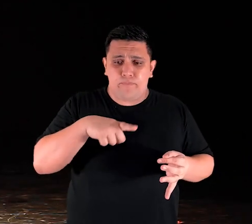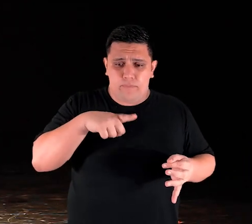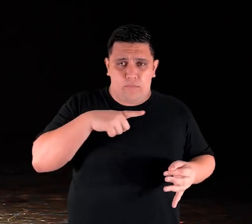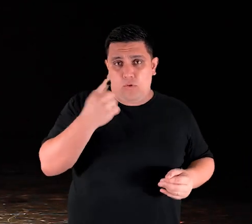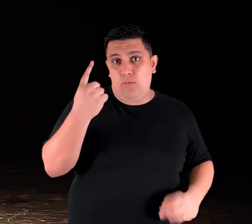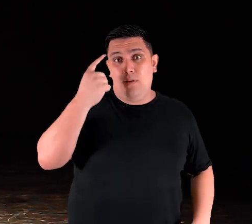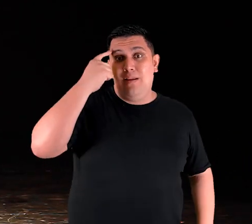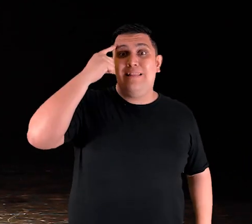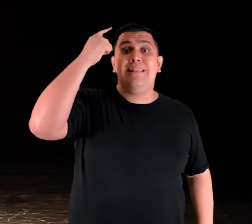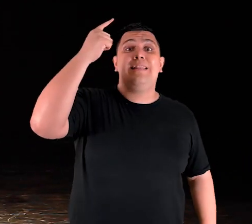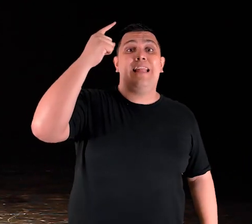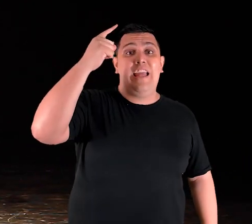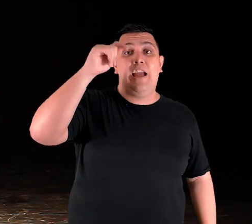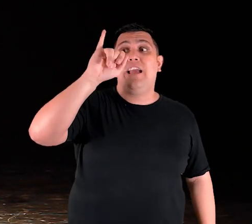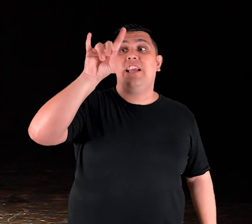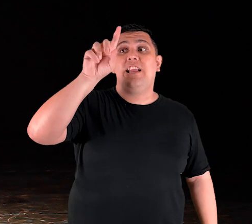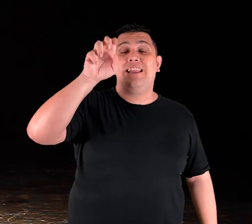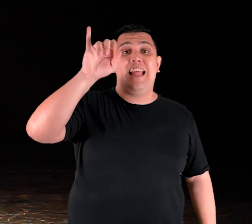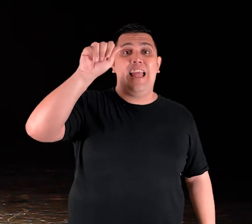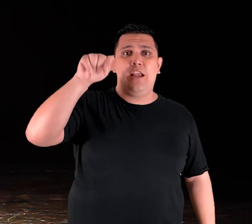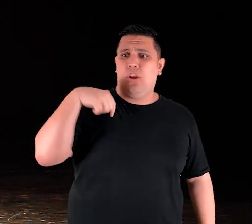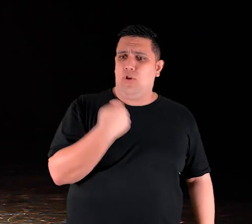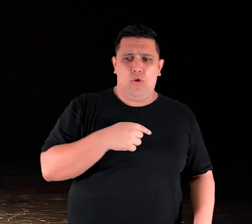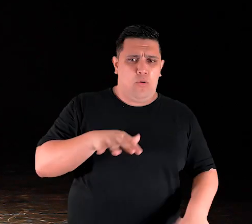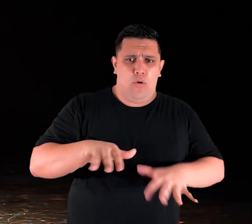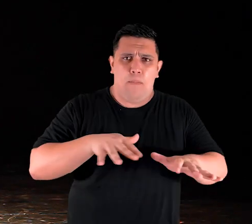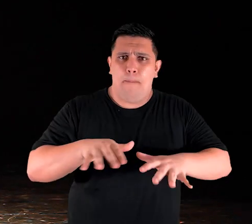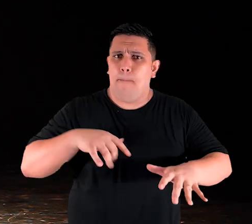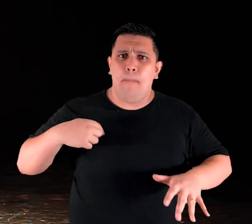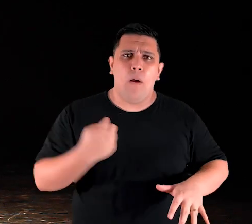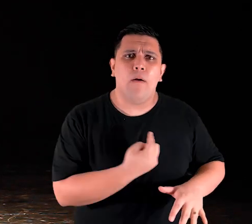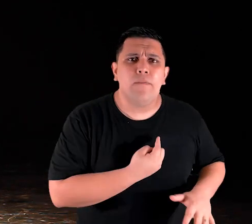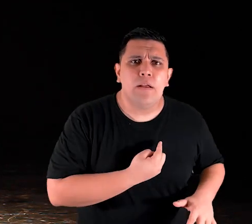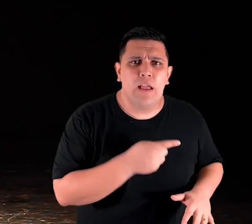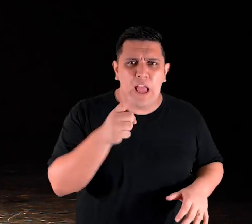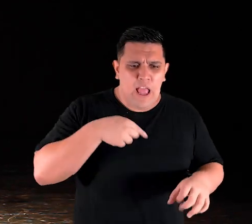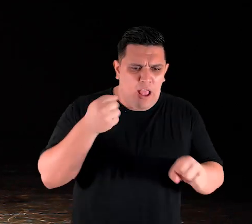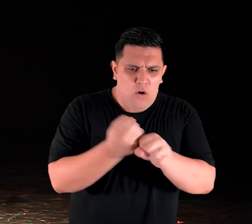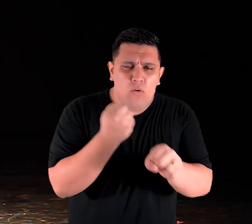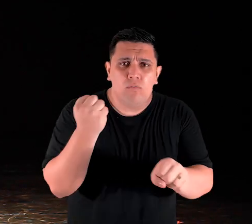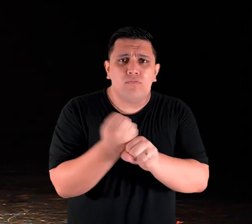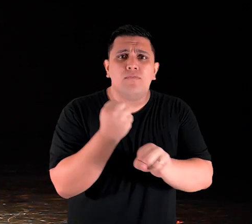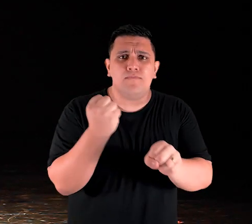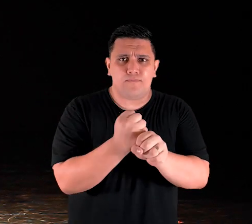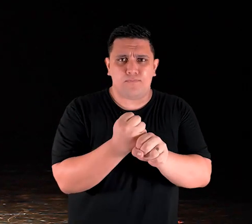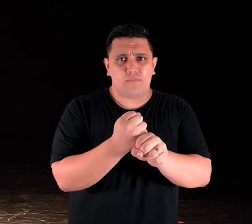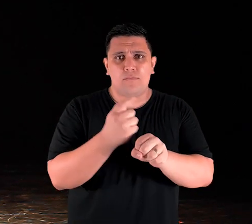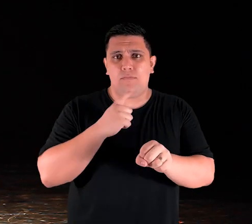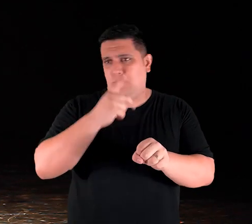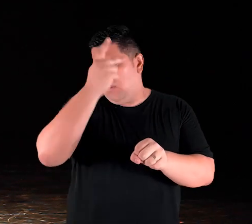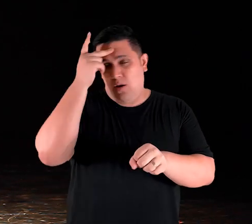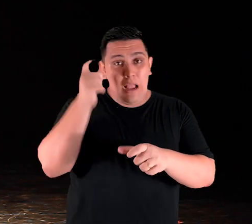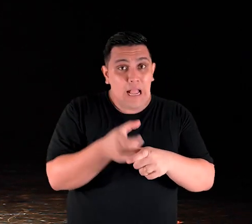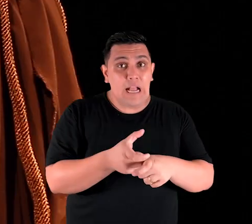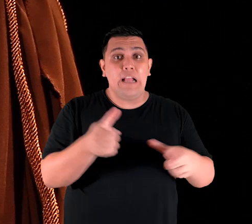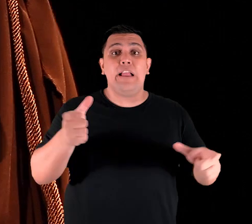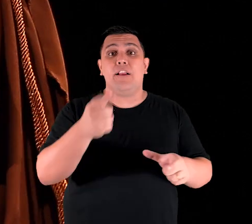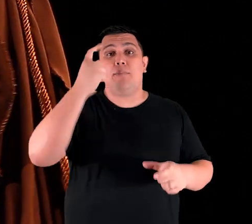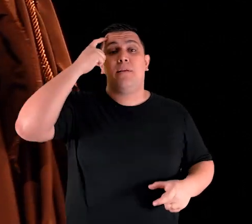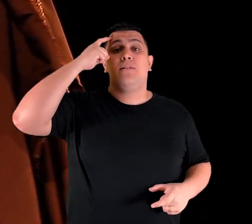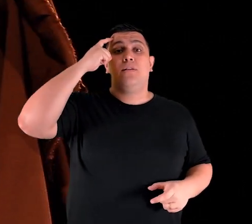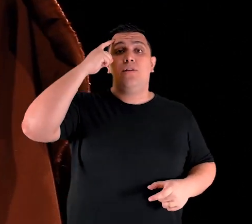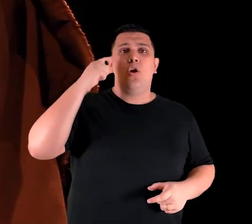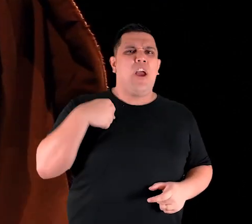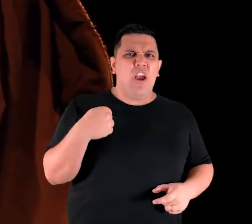ideia que nos move, que é construída com grandes pensadores.